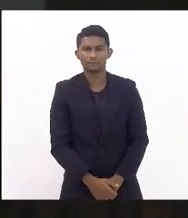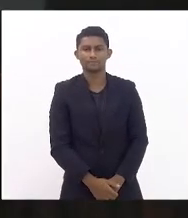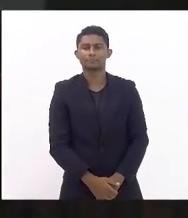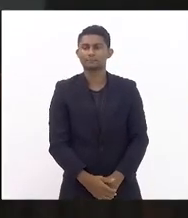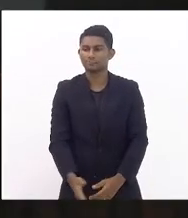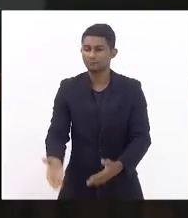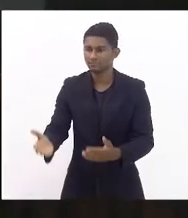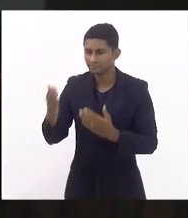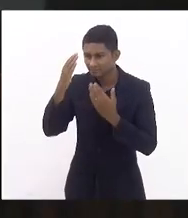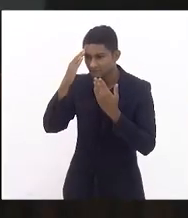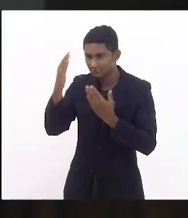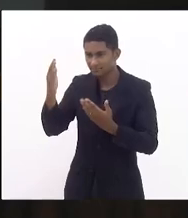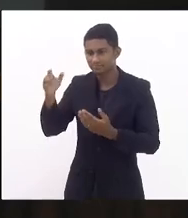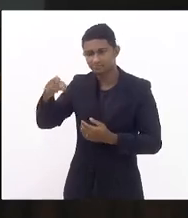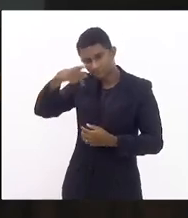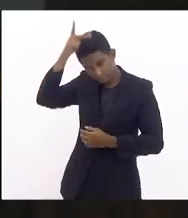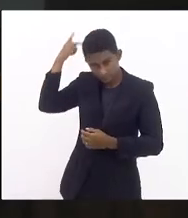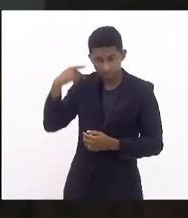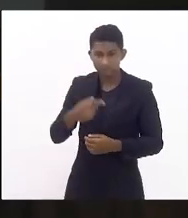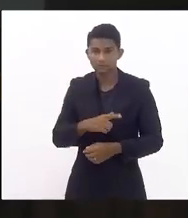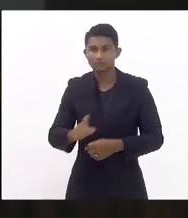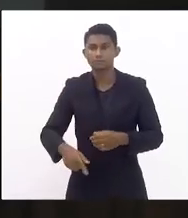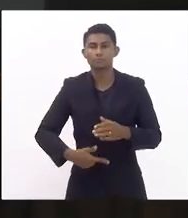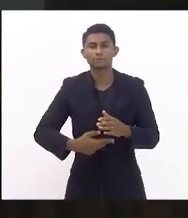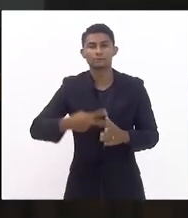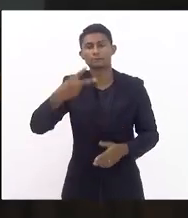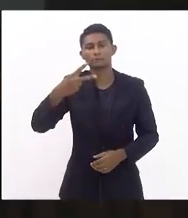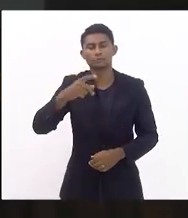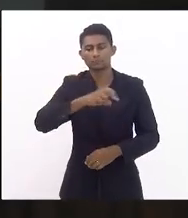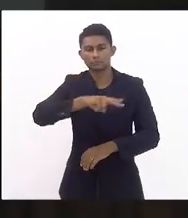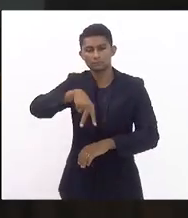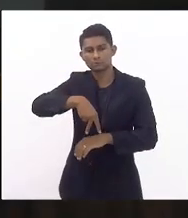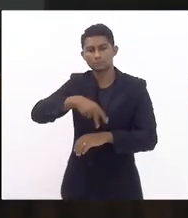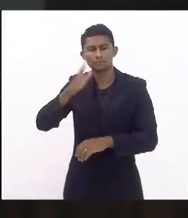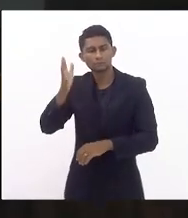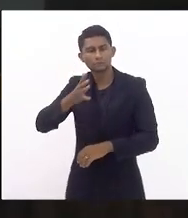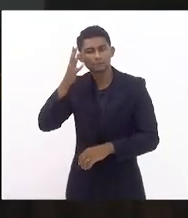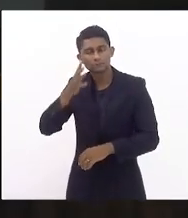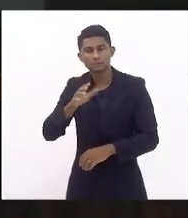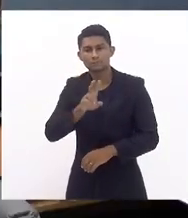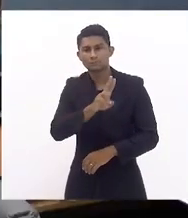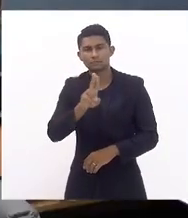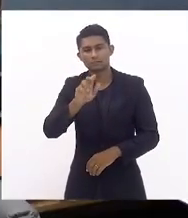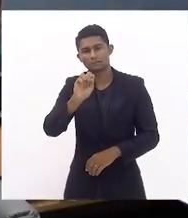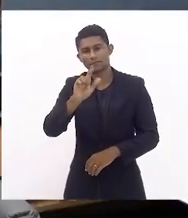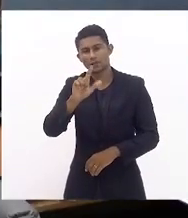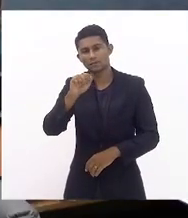Agradecendo o deputado Luiz Paulo, próximo orador inscrito é a nobre deputada Alana Passos.